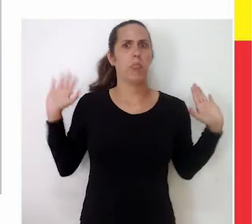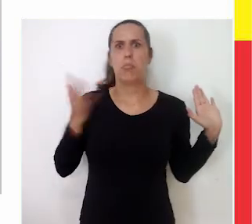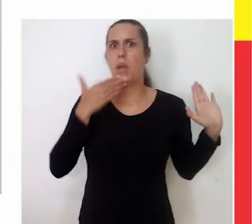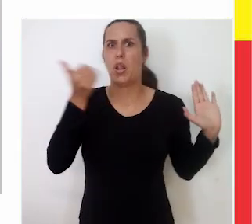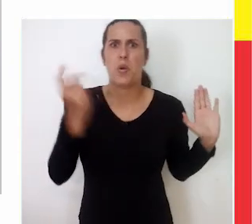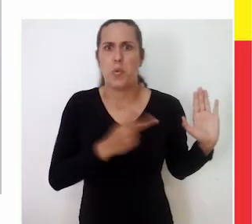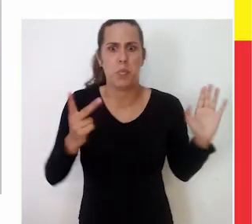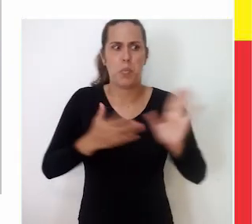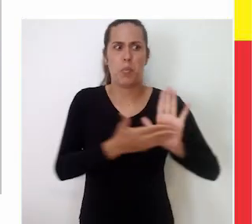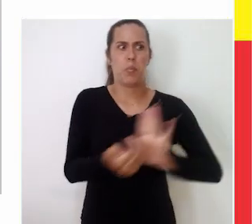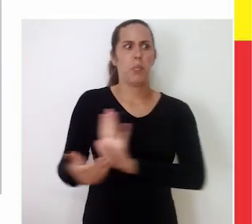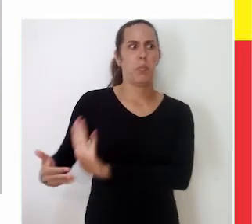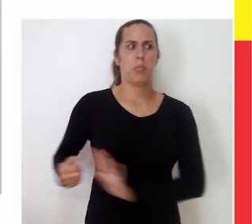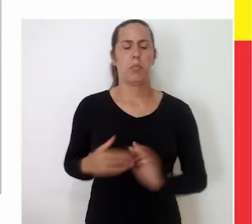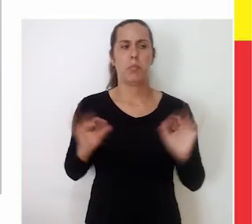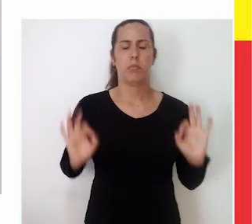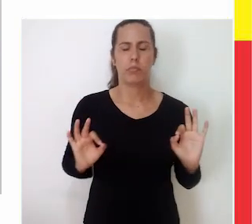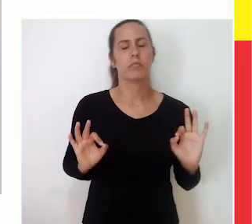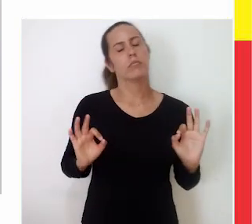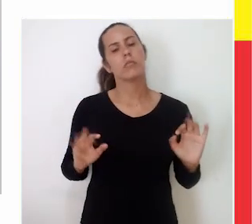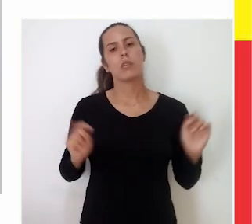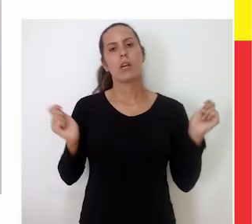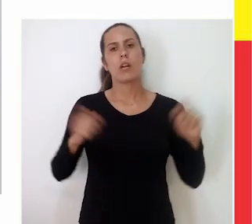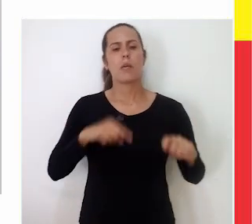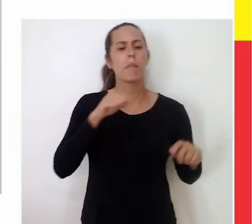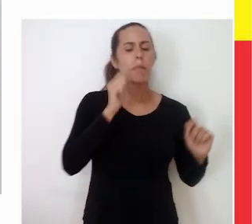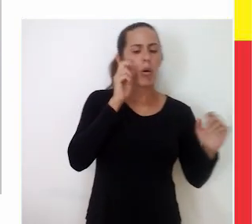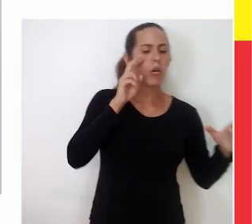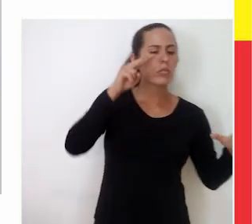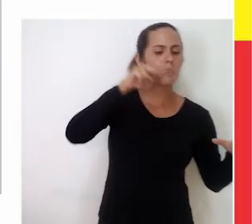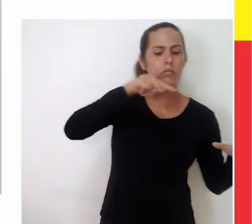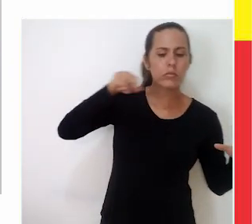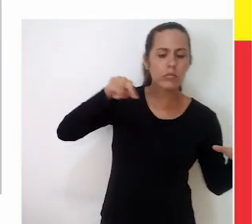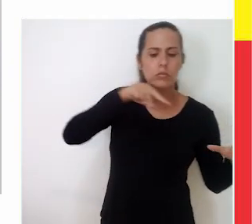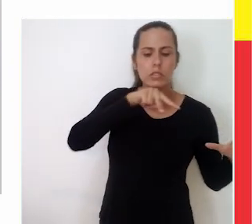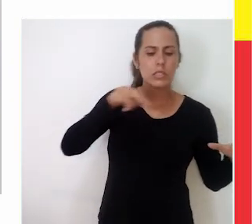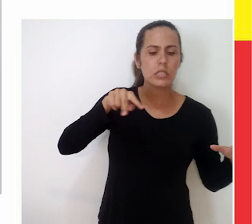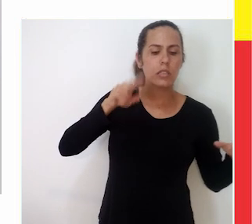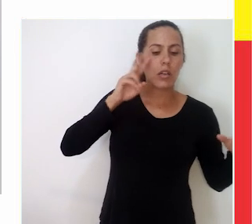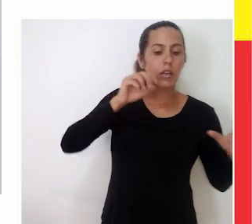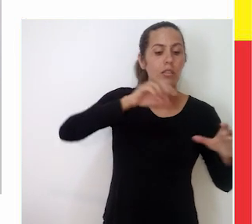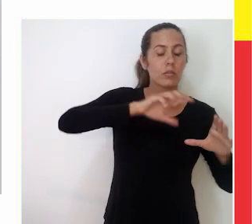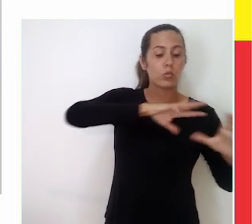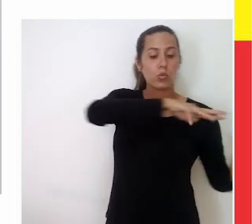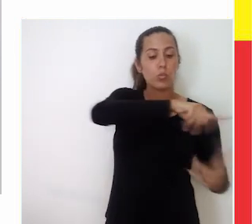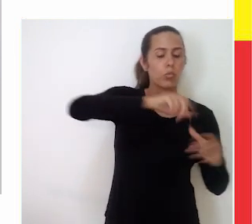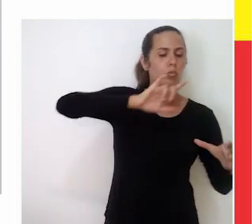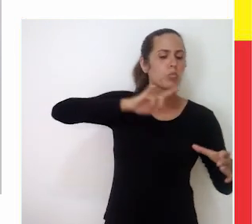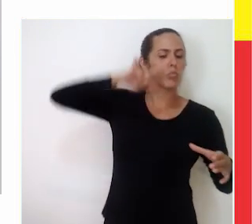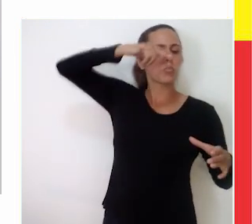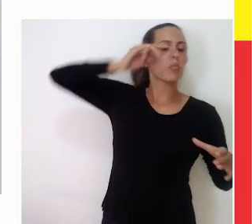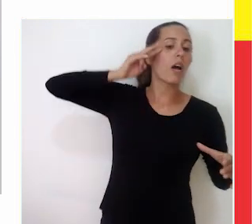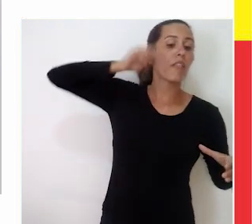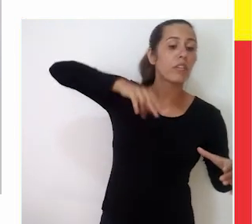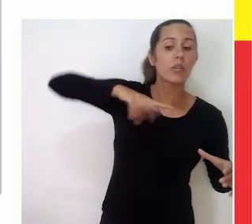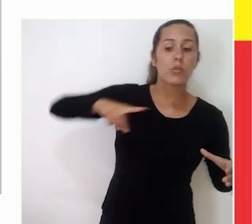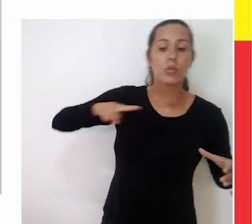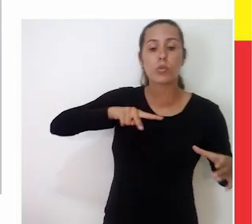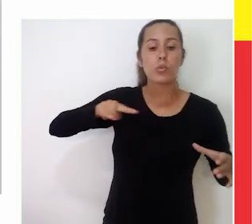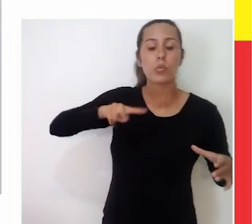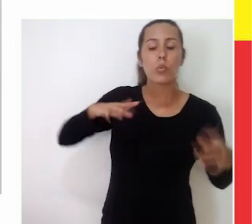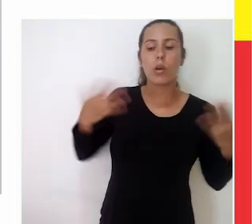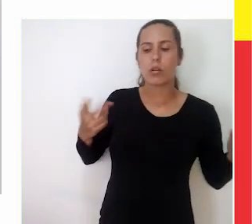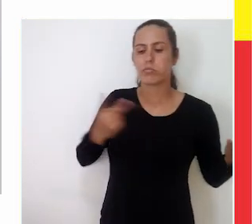sem tornado. Pode ser visto do espaço, qual? O furacão, que é bem maior. E o tornado pode ser